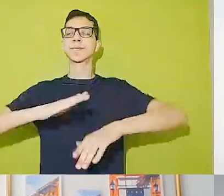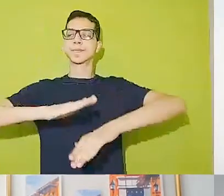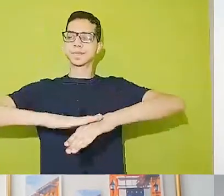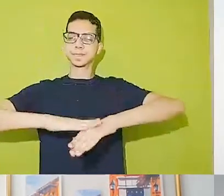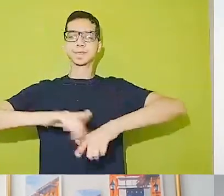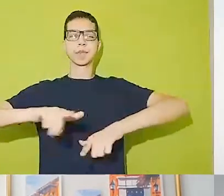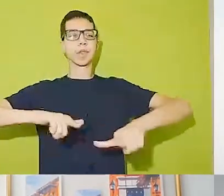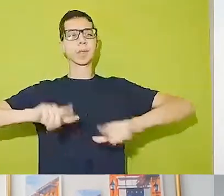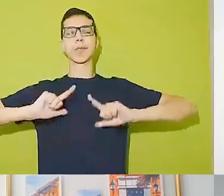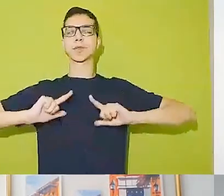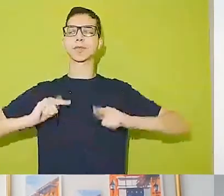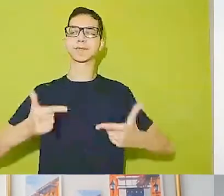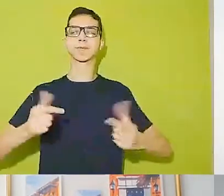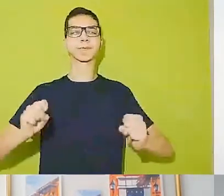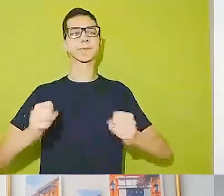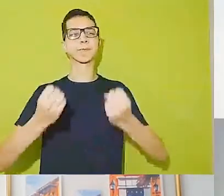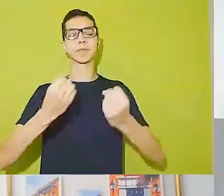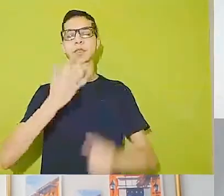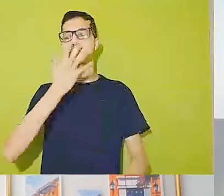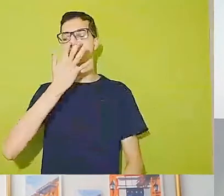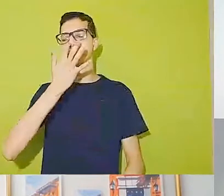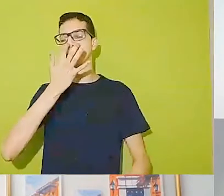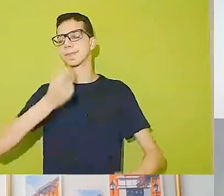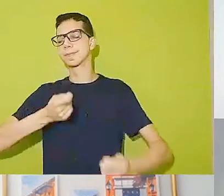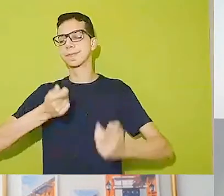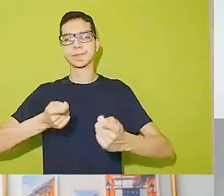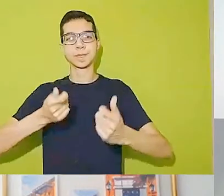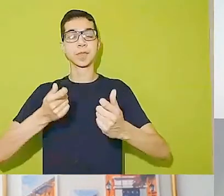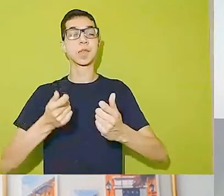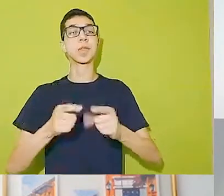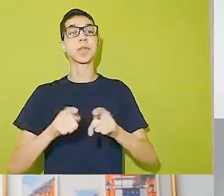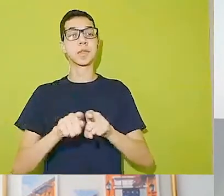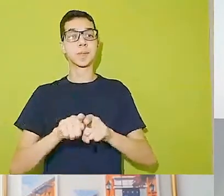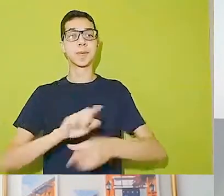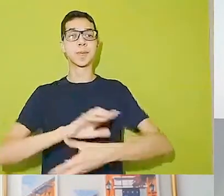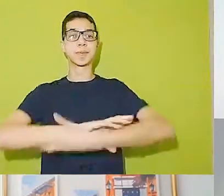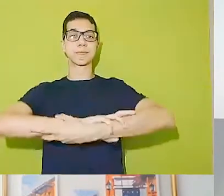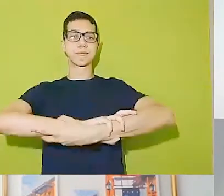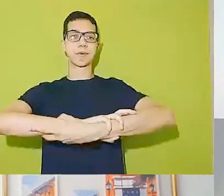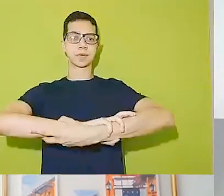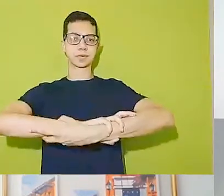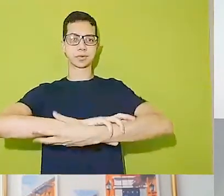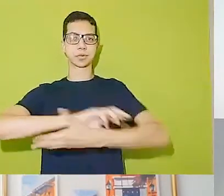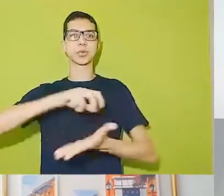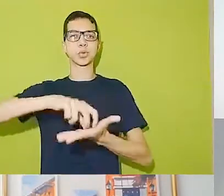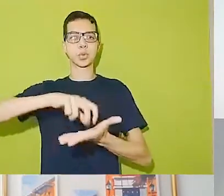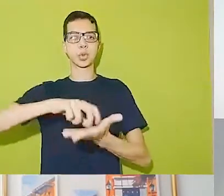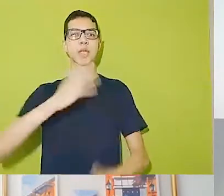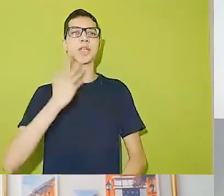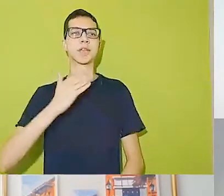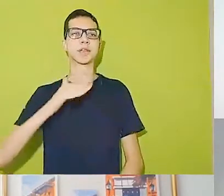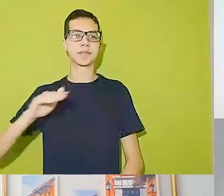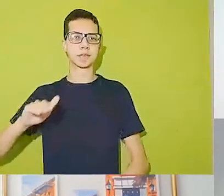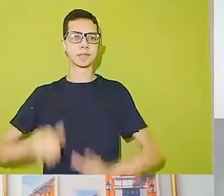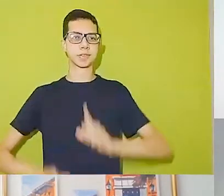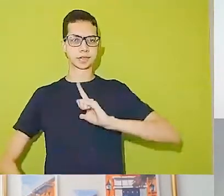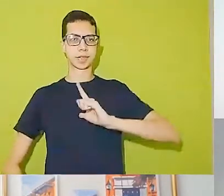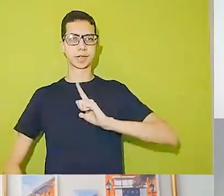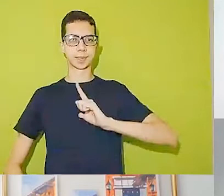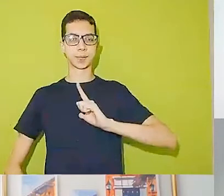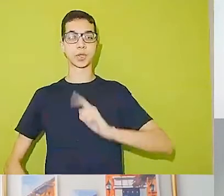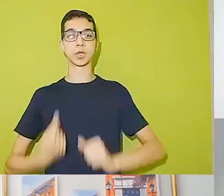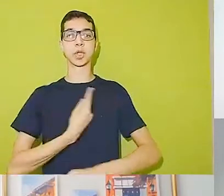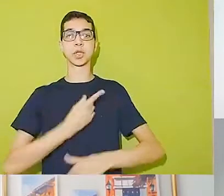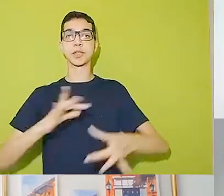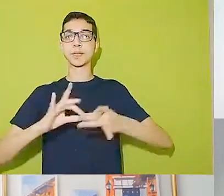muito elogiável e foram muito parceiras do Núcleo da Infância nessa condução. Aí a gente pegou esse trabalho